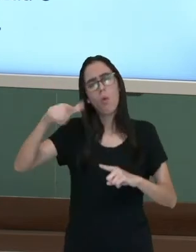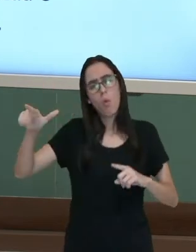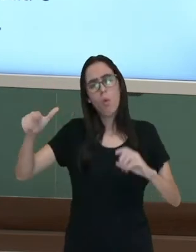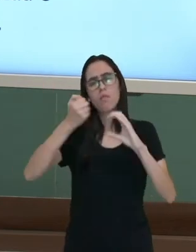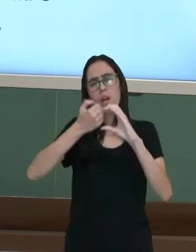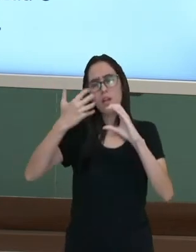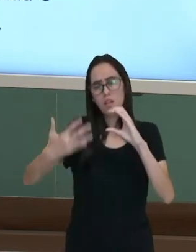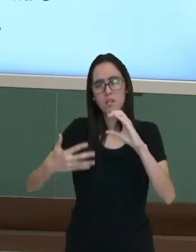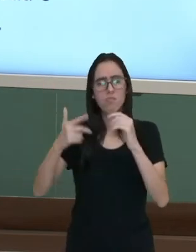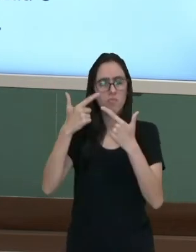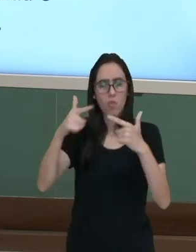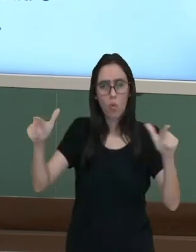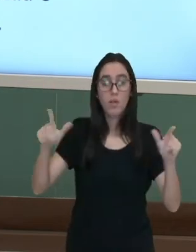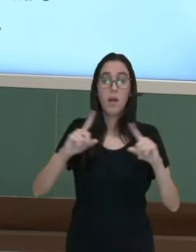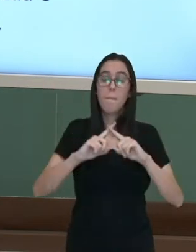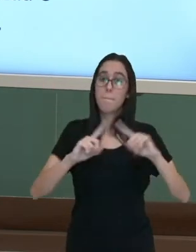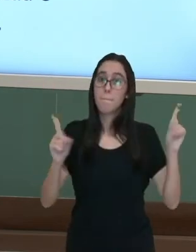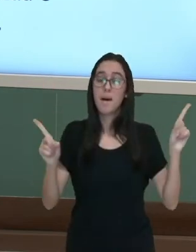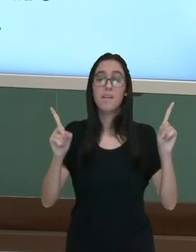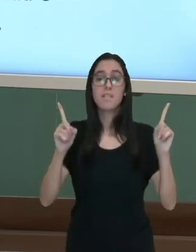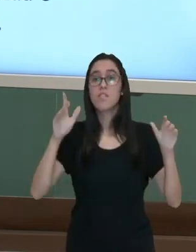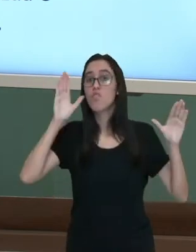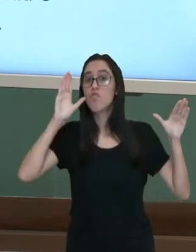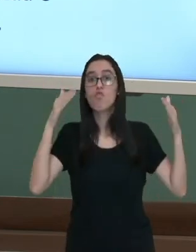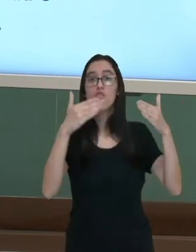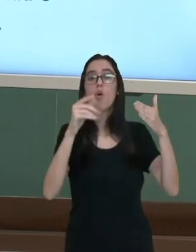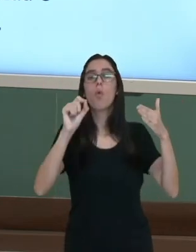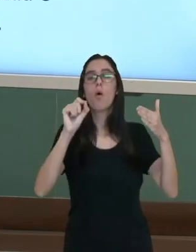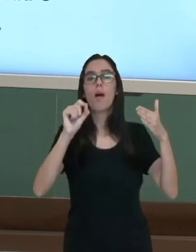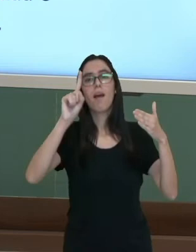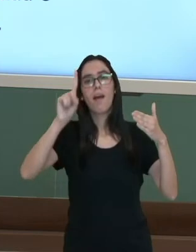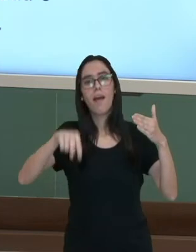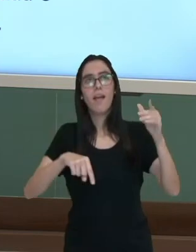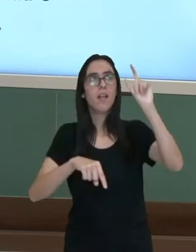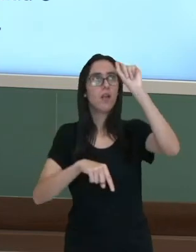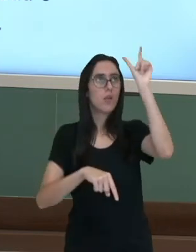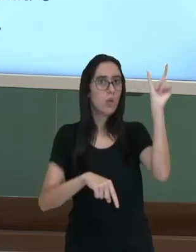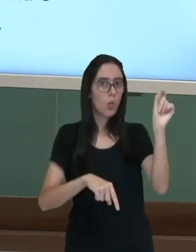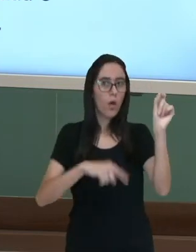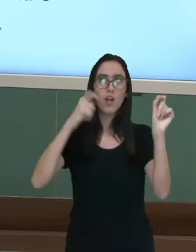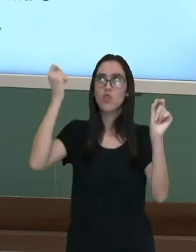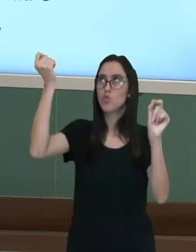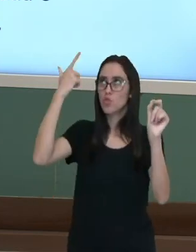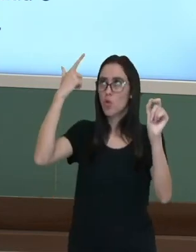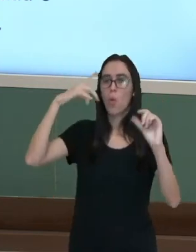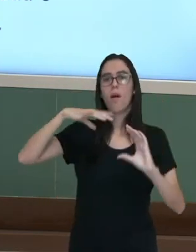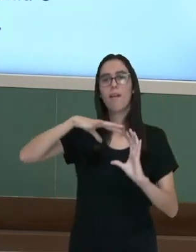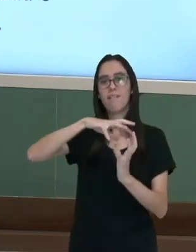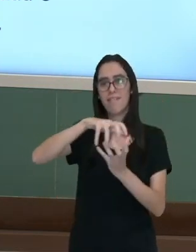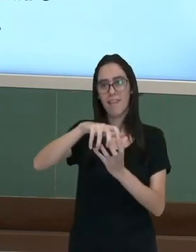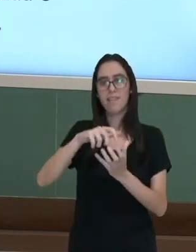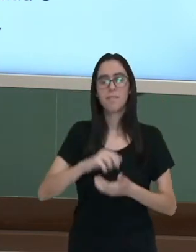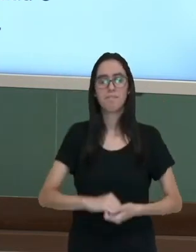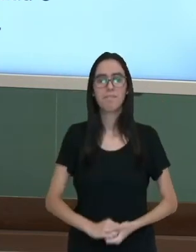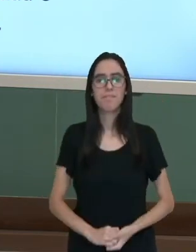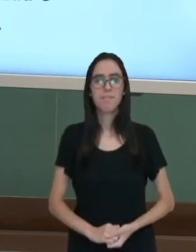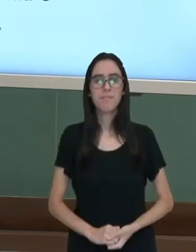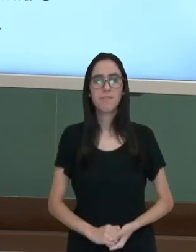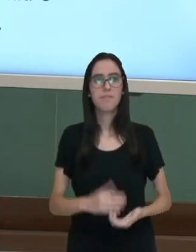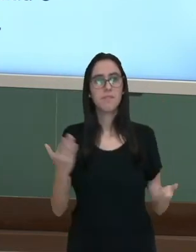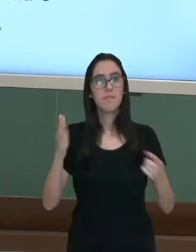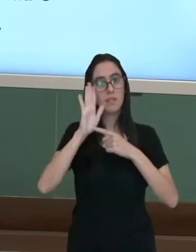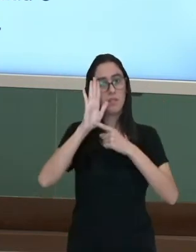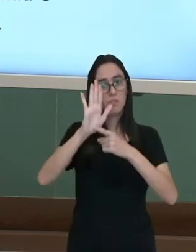ali com outros planetas, mas o foco maior ali é seu personagem Terra, Lua e Sol. Bem, aqui nós temos